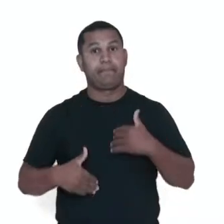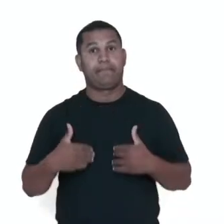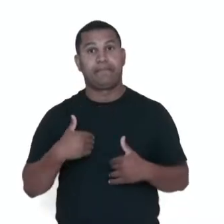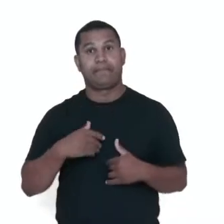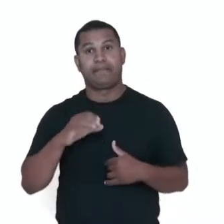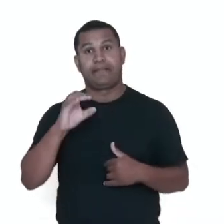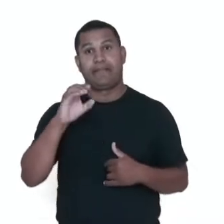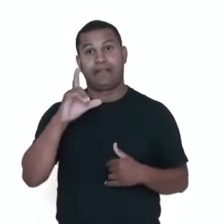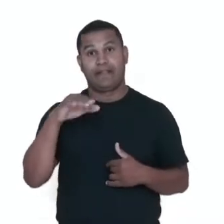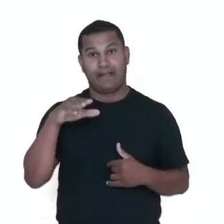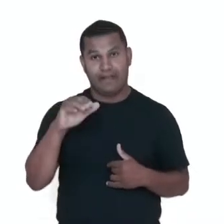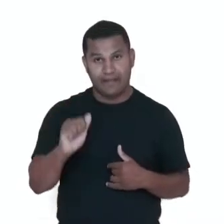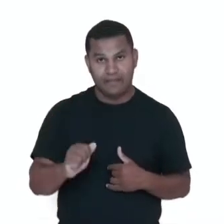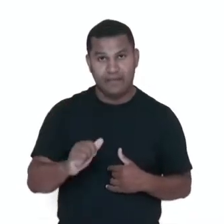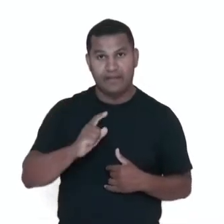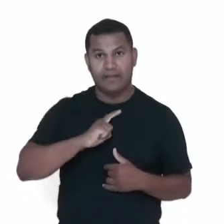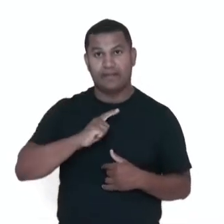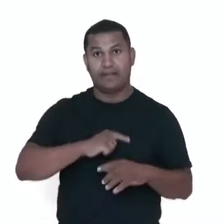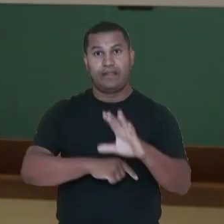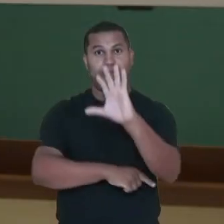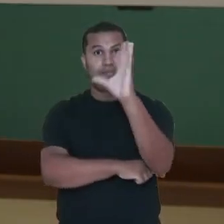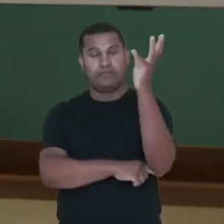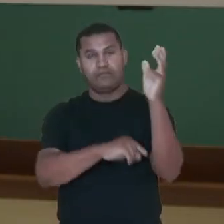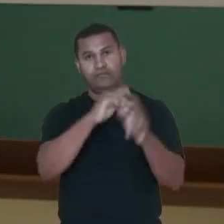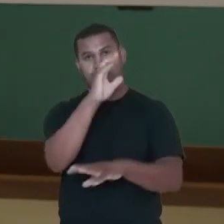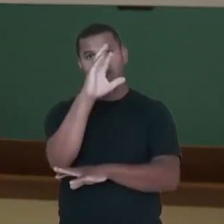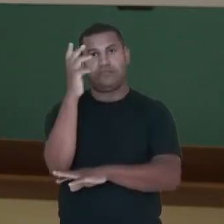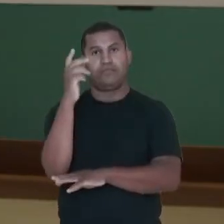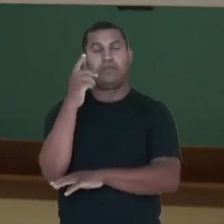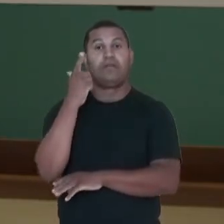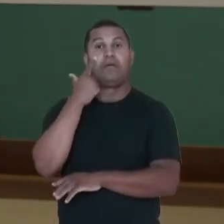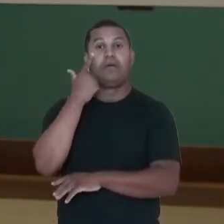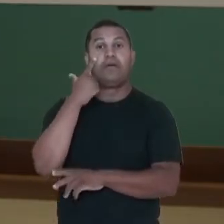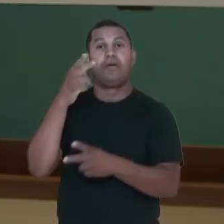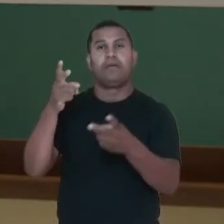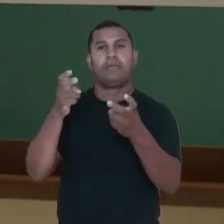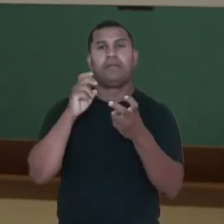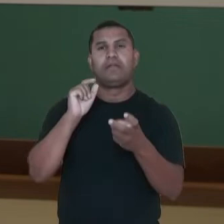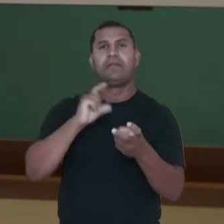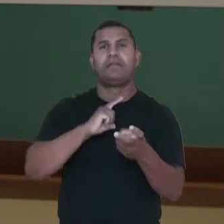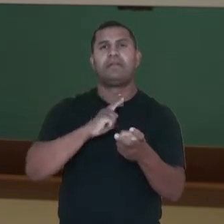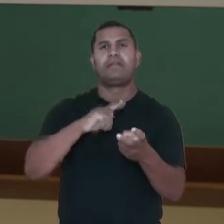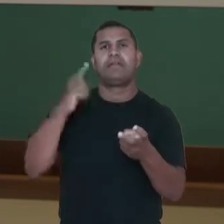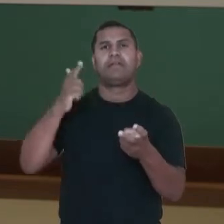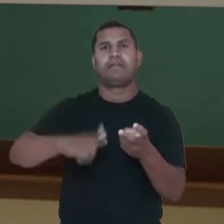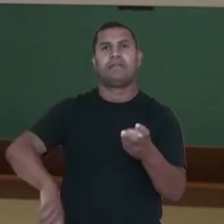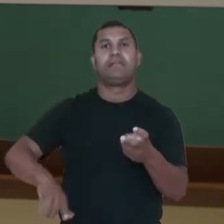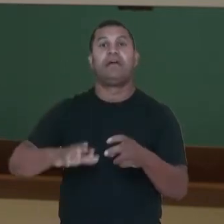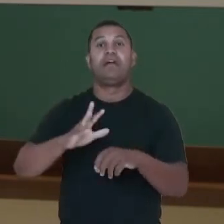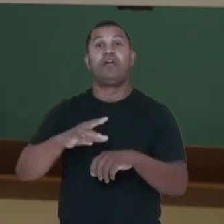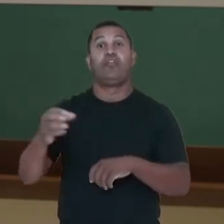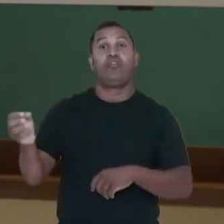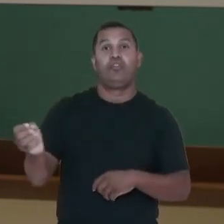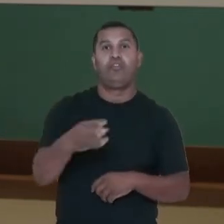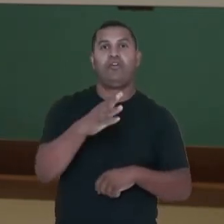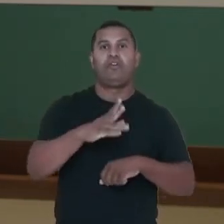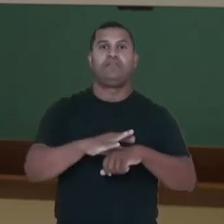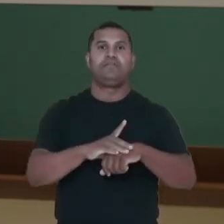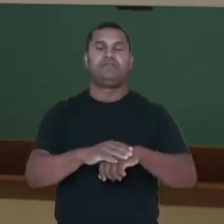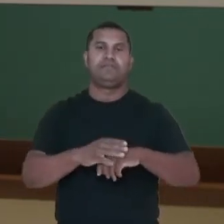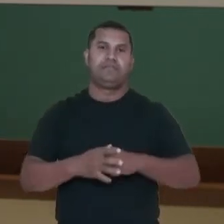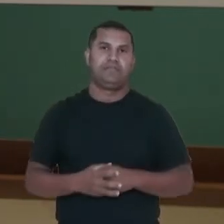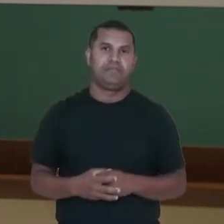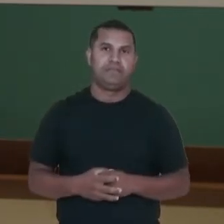humano, comércio, viagens internacionais, tudo isso favorece para o surgimento de novas doenças, né? Então, por